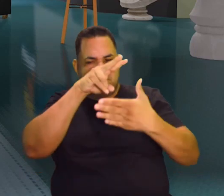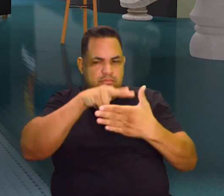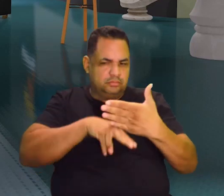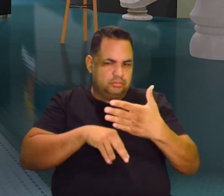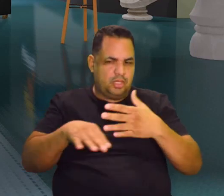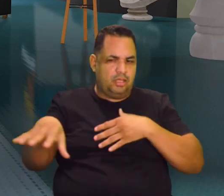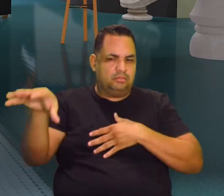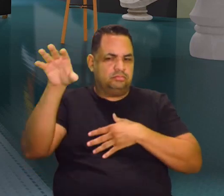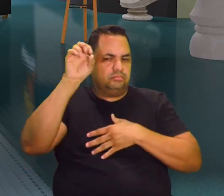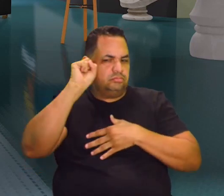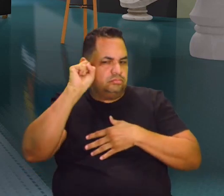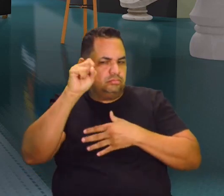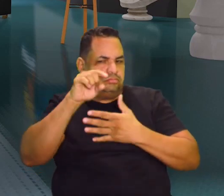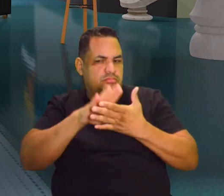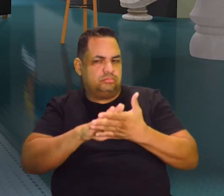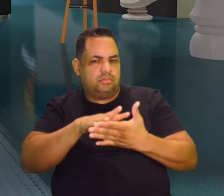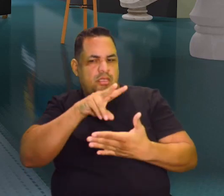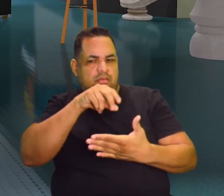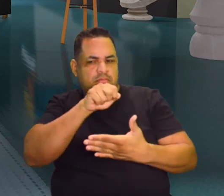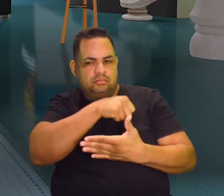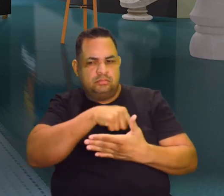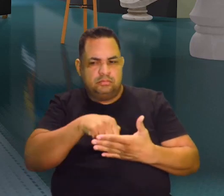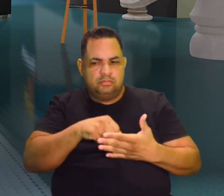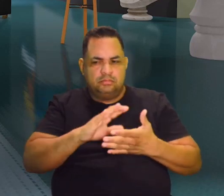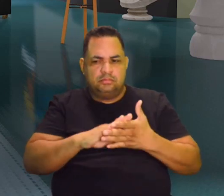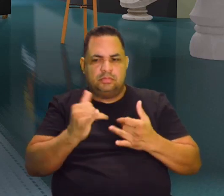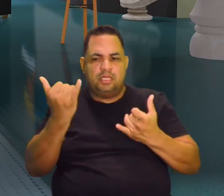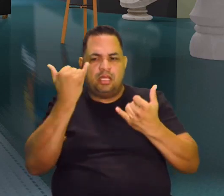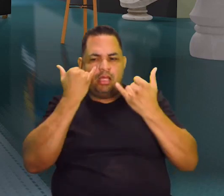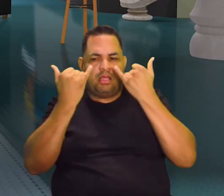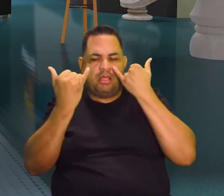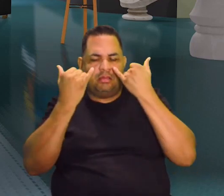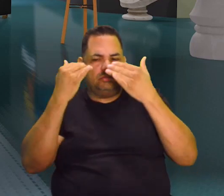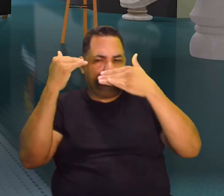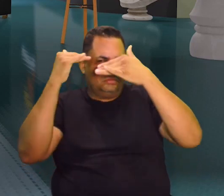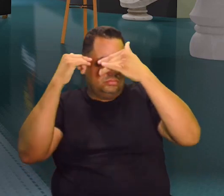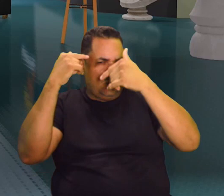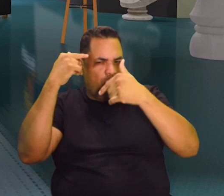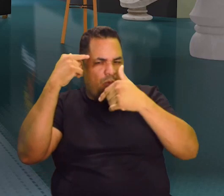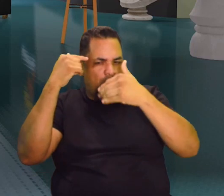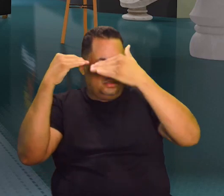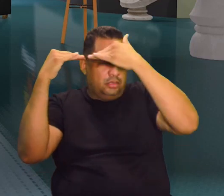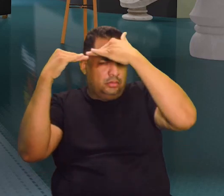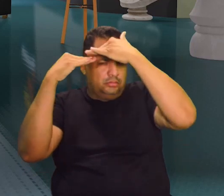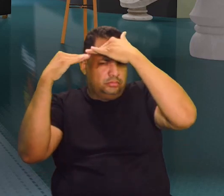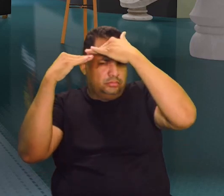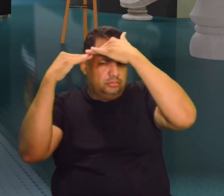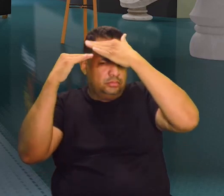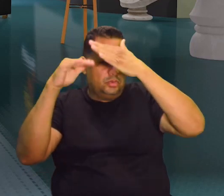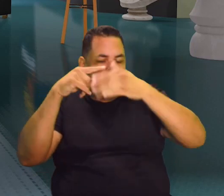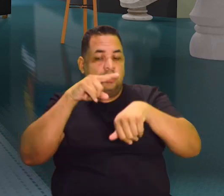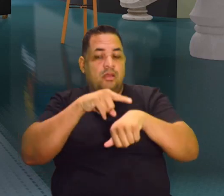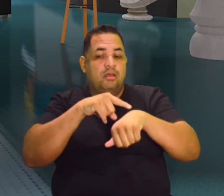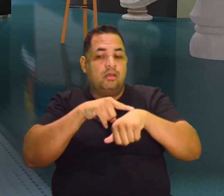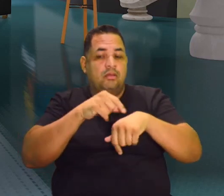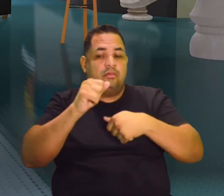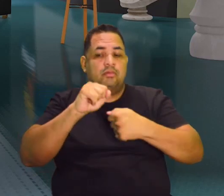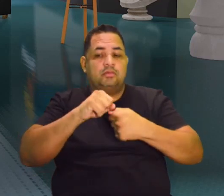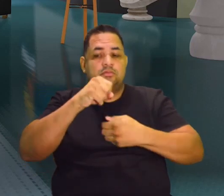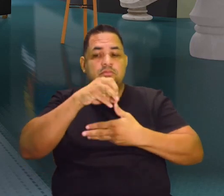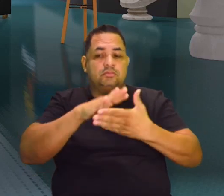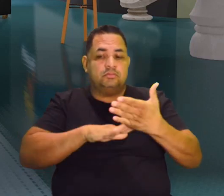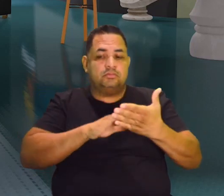escutou, você anotou. Então, essas informações ficam lá, num cantinho na mente. Na hora das atividades, você começa a acessar